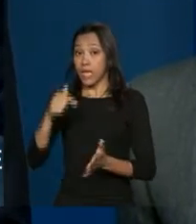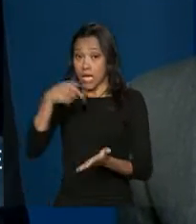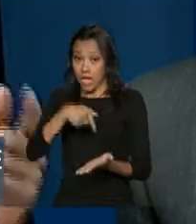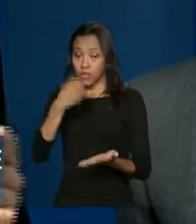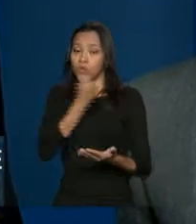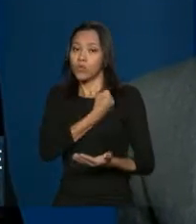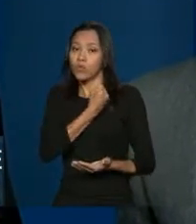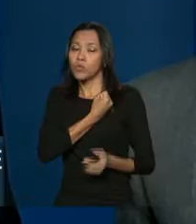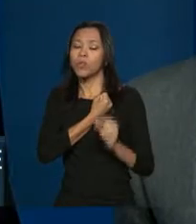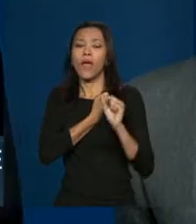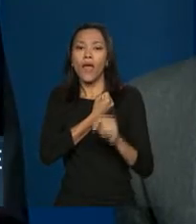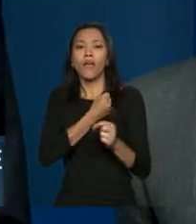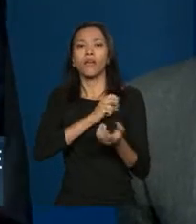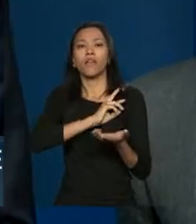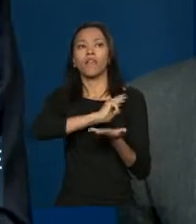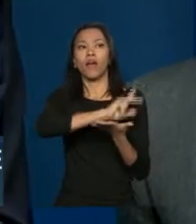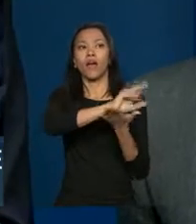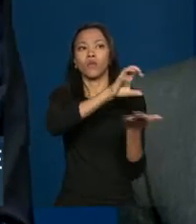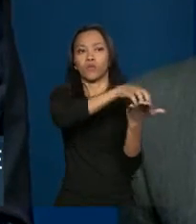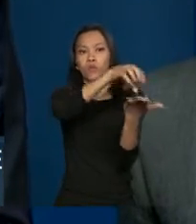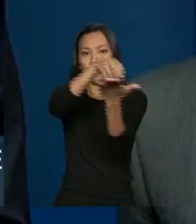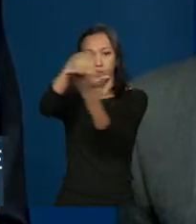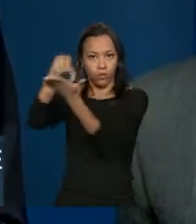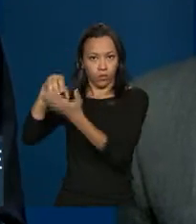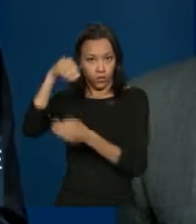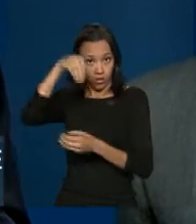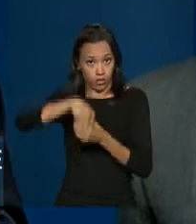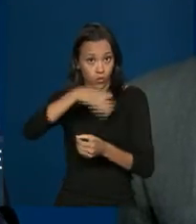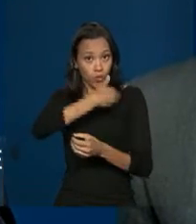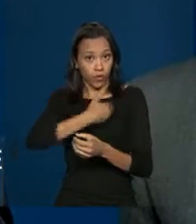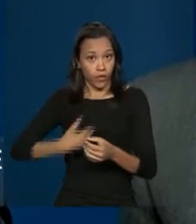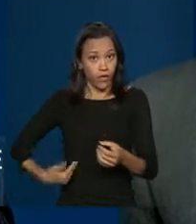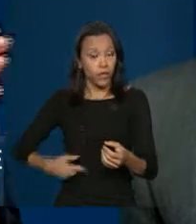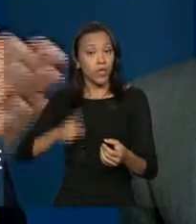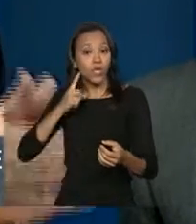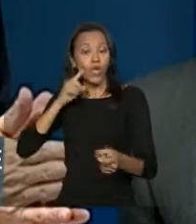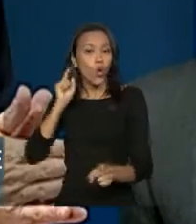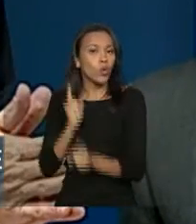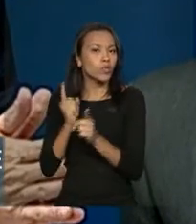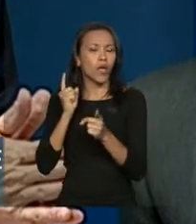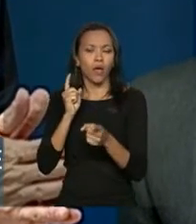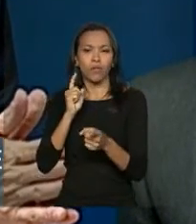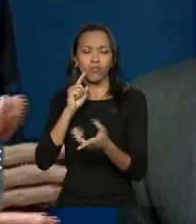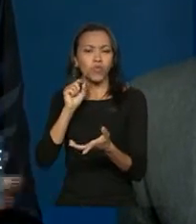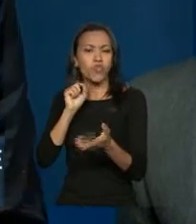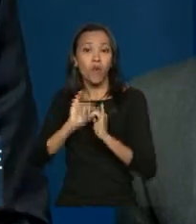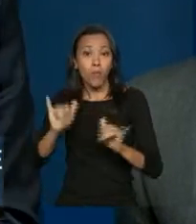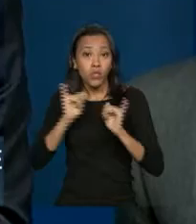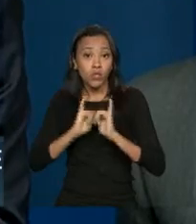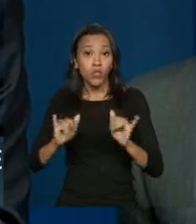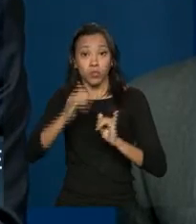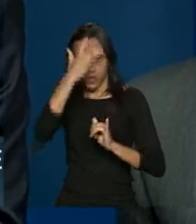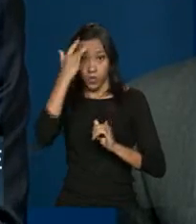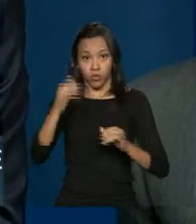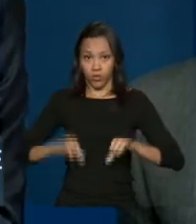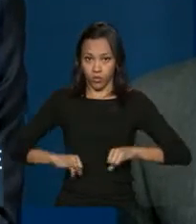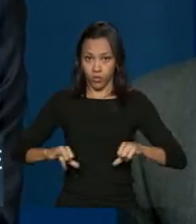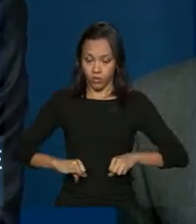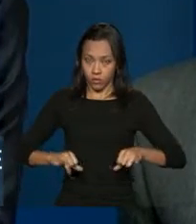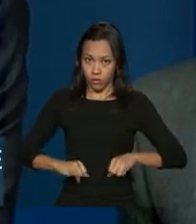de diversas esferas encontraram sobre informação sobre vítimas, informações